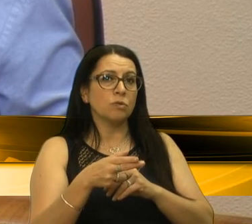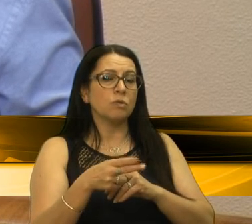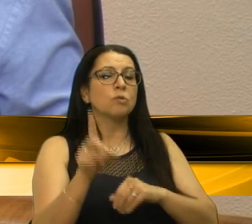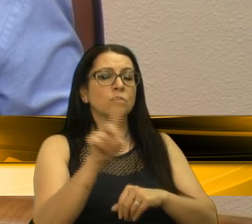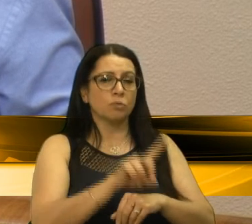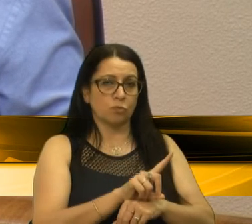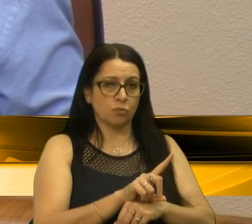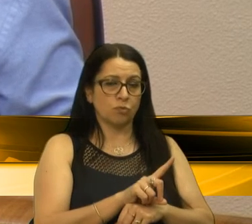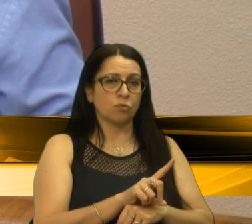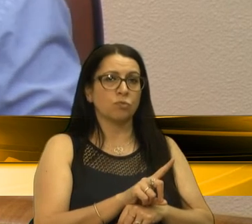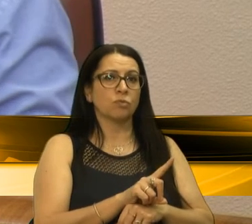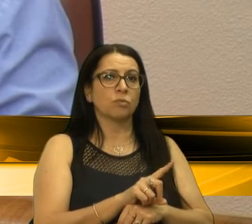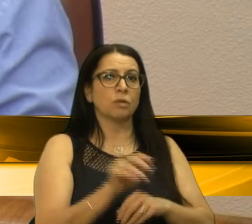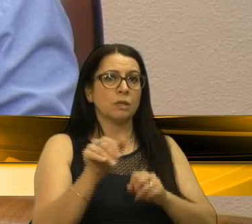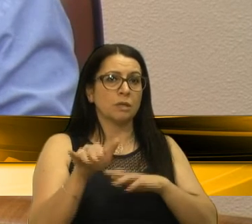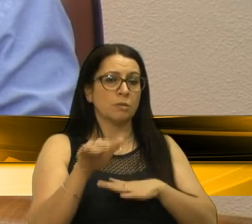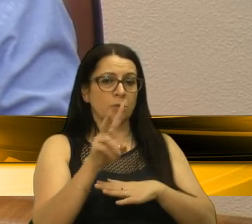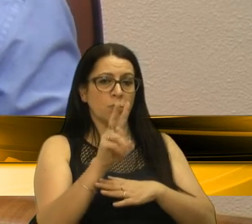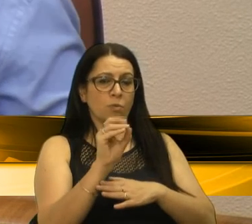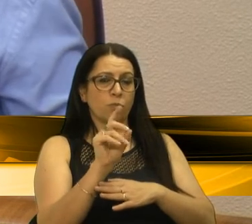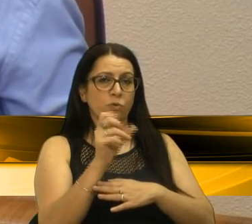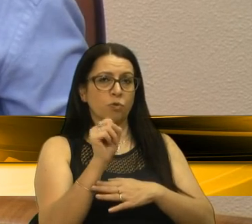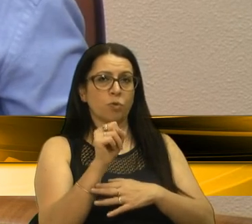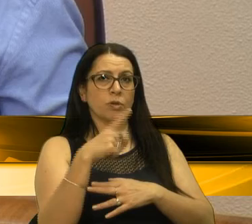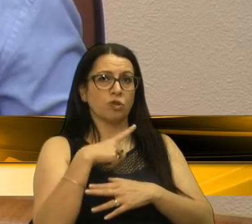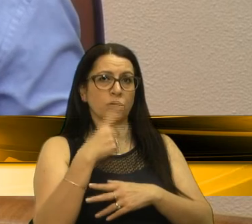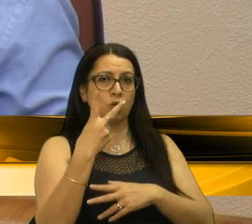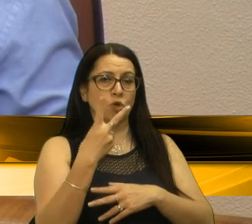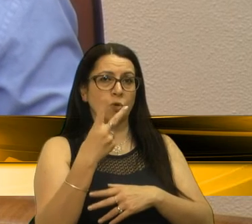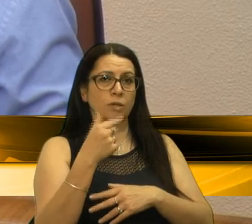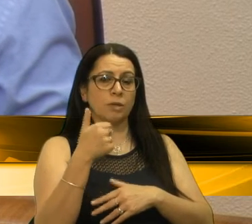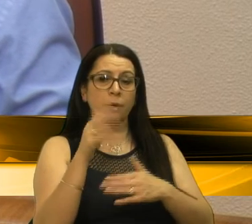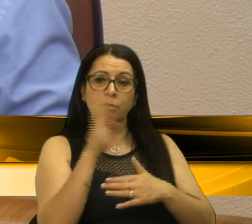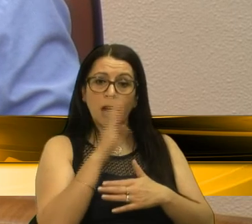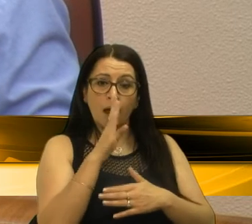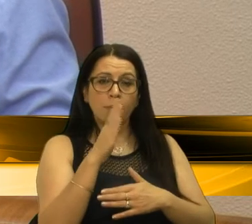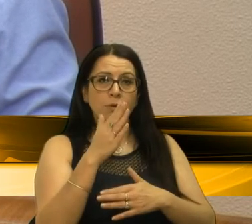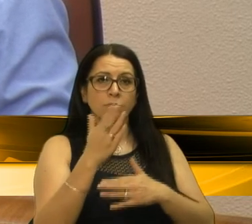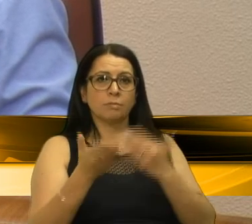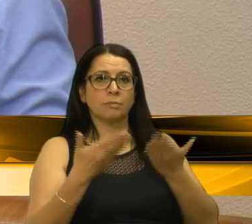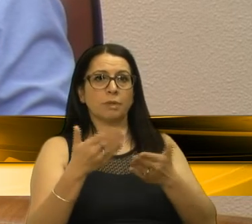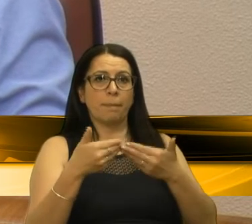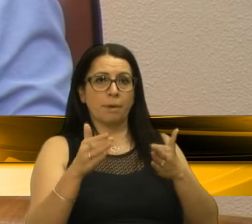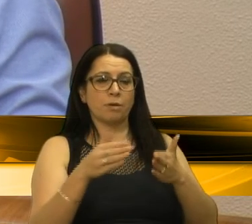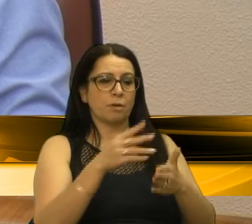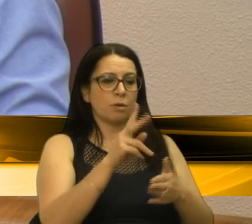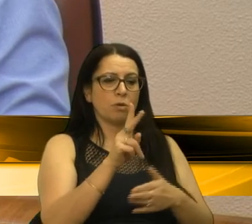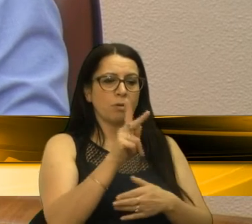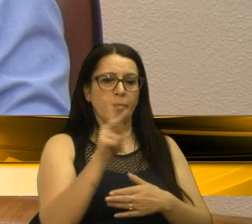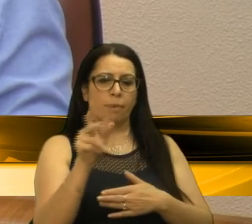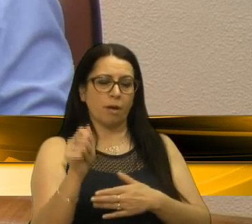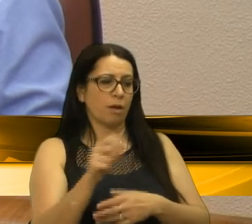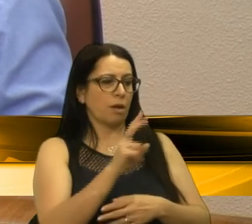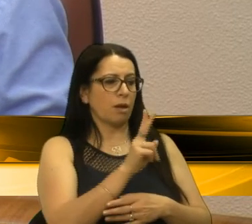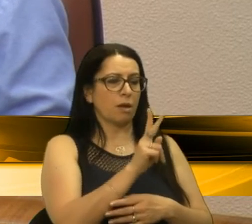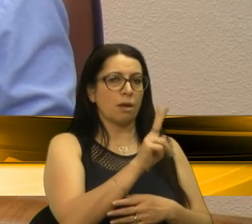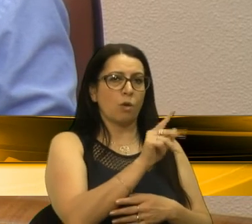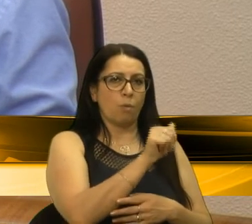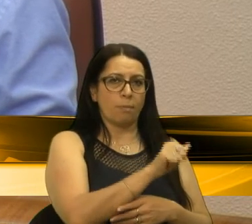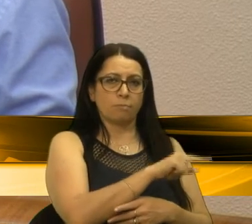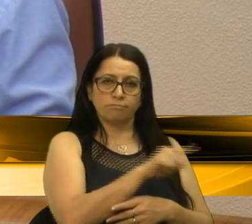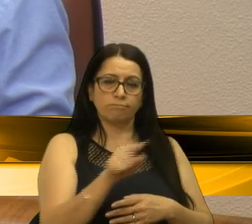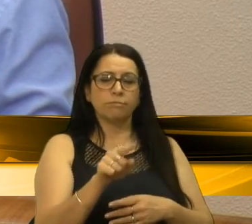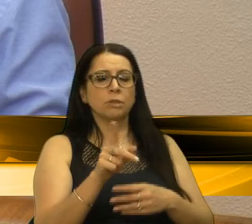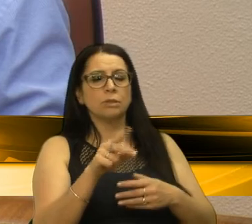dia setembro de 2018, nós tínhamos 2 serviços de urgência e emergência aberto, o Postão e a UPA Zona Norte. E levamos o